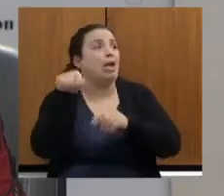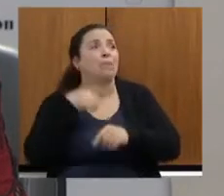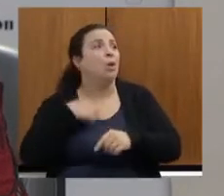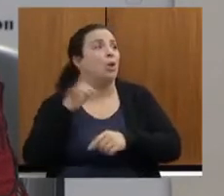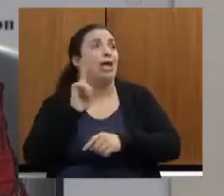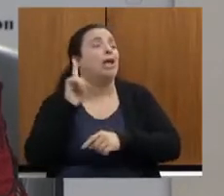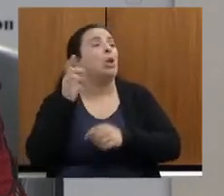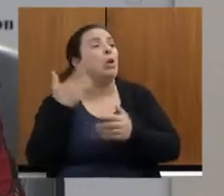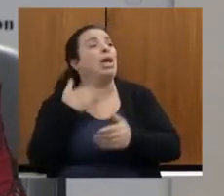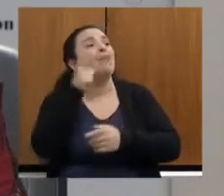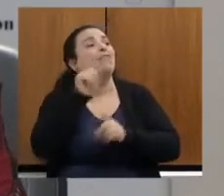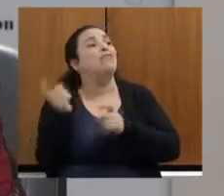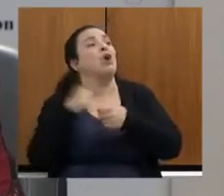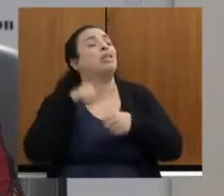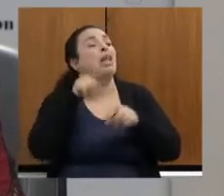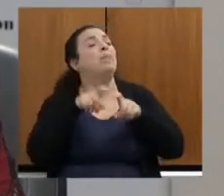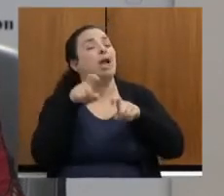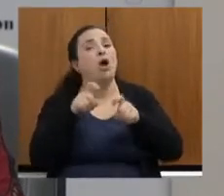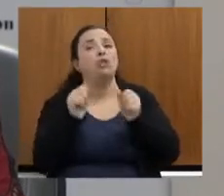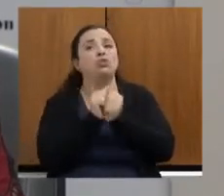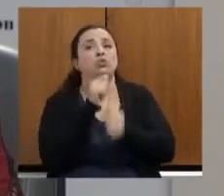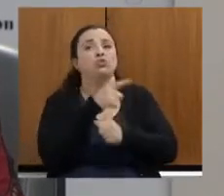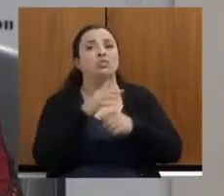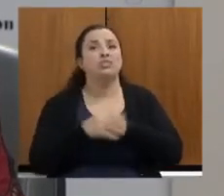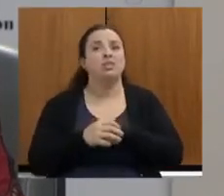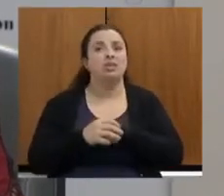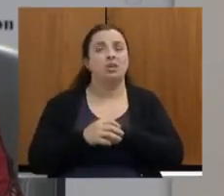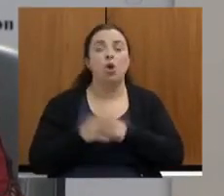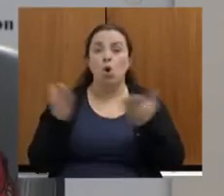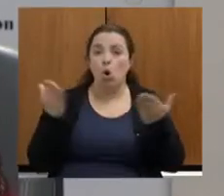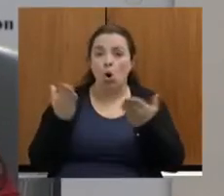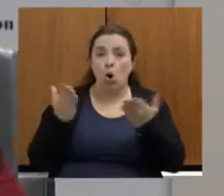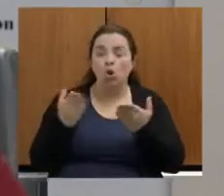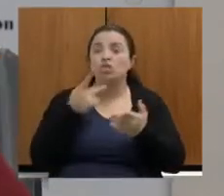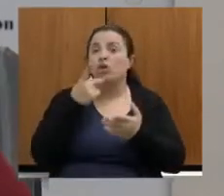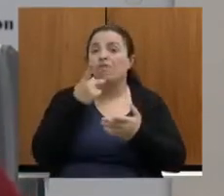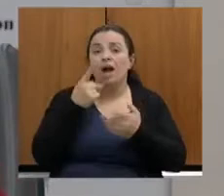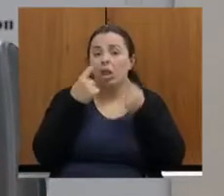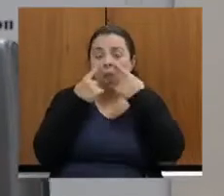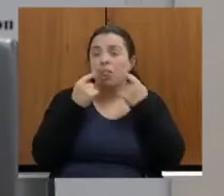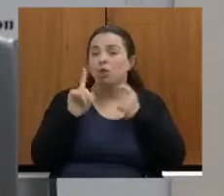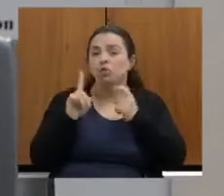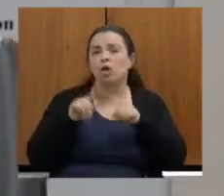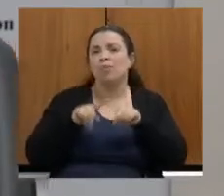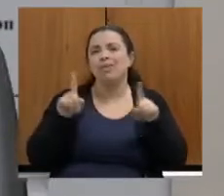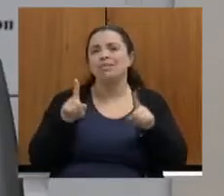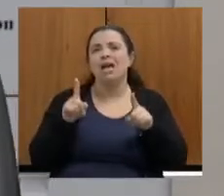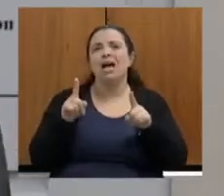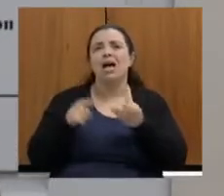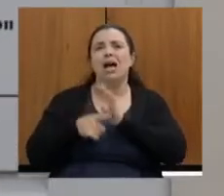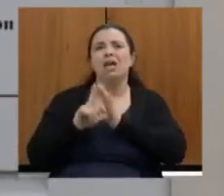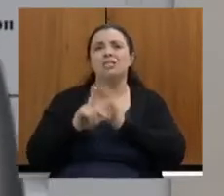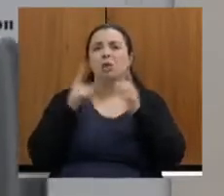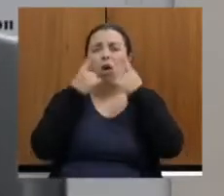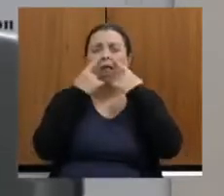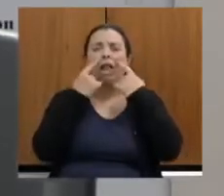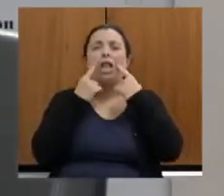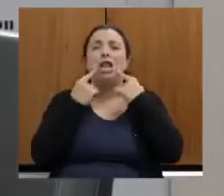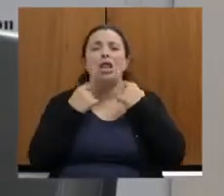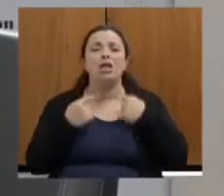torcia de cortar hoje eu ainda falo sem chorar mas eu não conseguia falar então só para terminar minha fala aqui